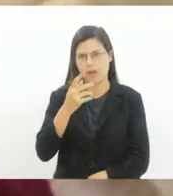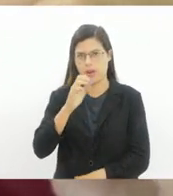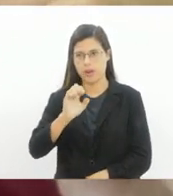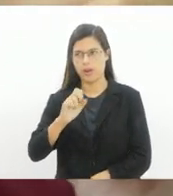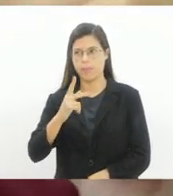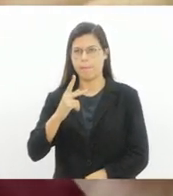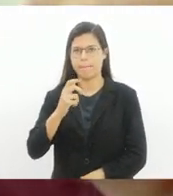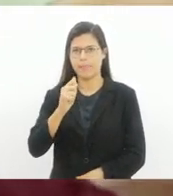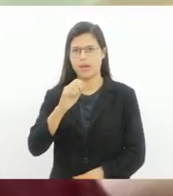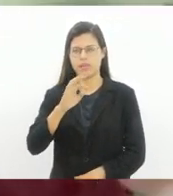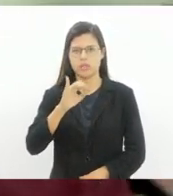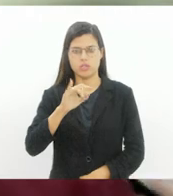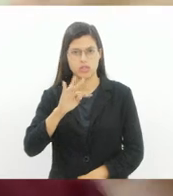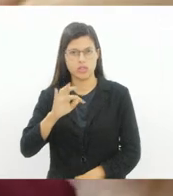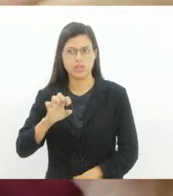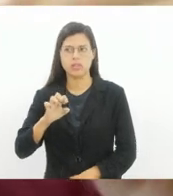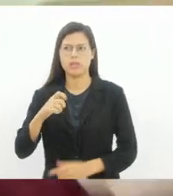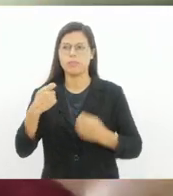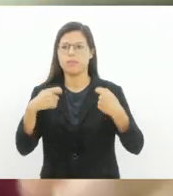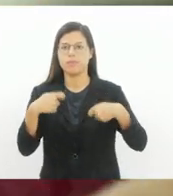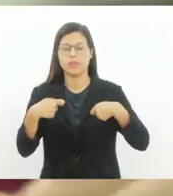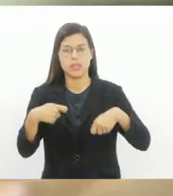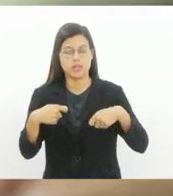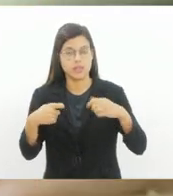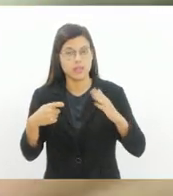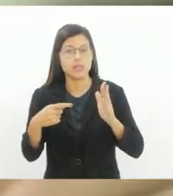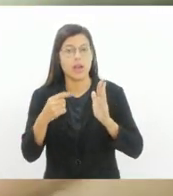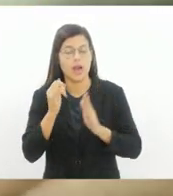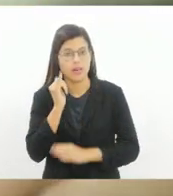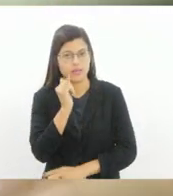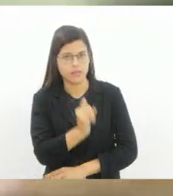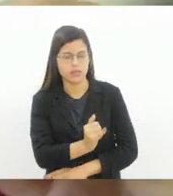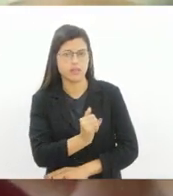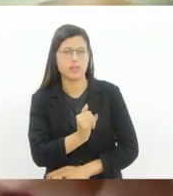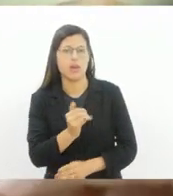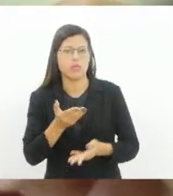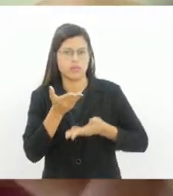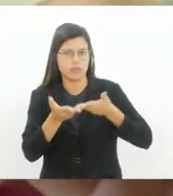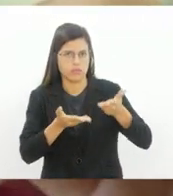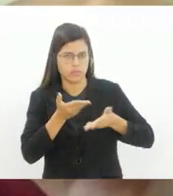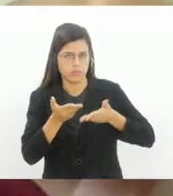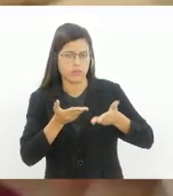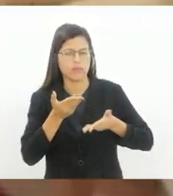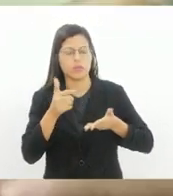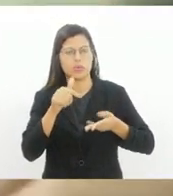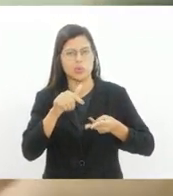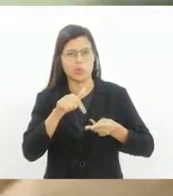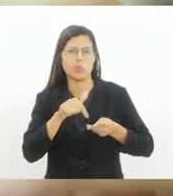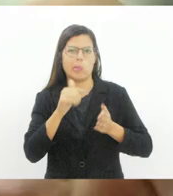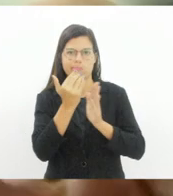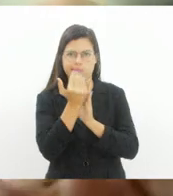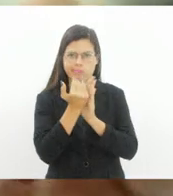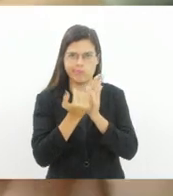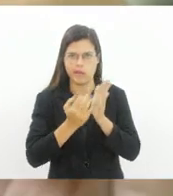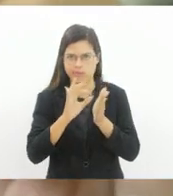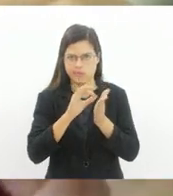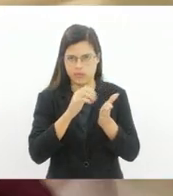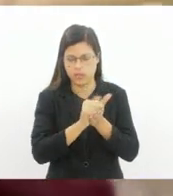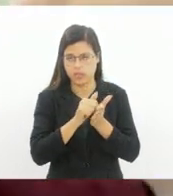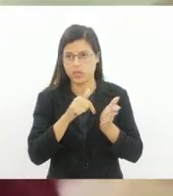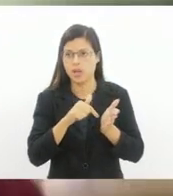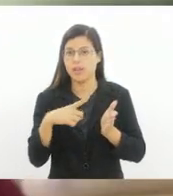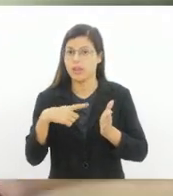notificar a autoridade de saúde responsável em 24 horas sobre o caso, por meio da ficha de notificação de violência. Há